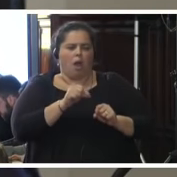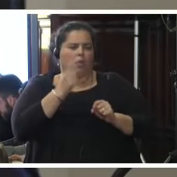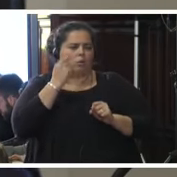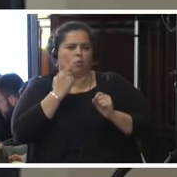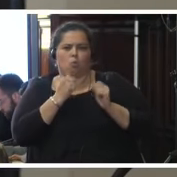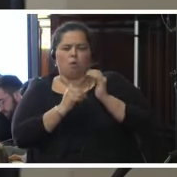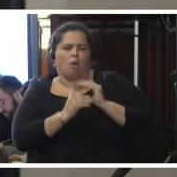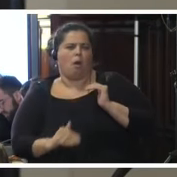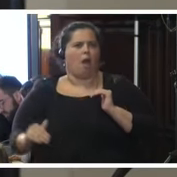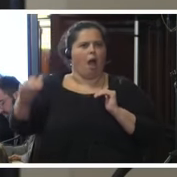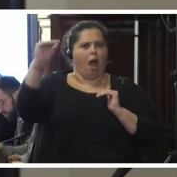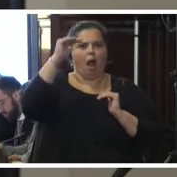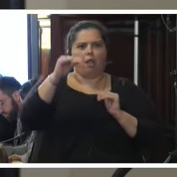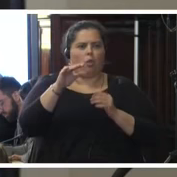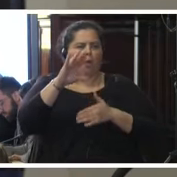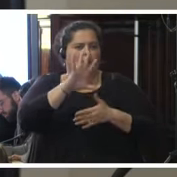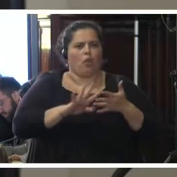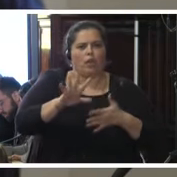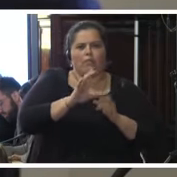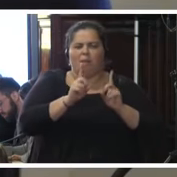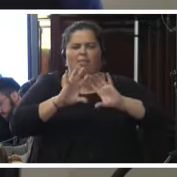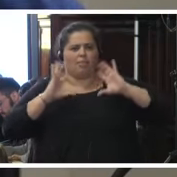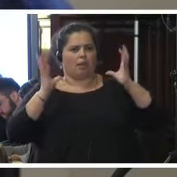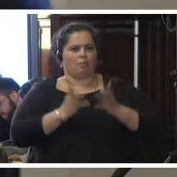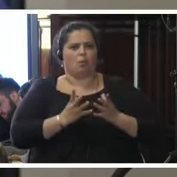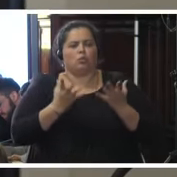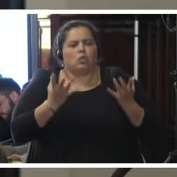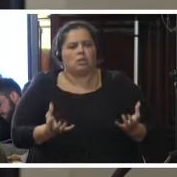mundo. Gostaria de, se alguém tiver como comparar, inclusive